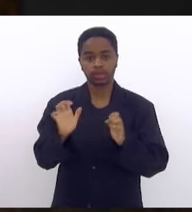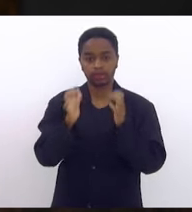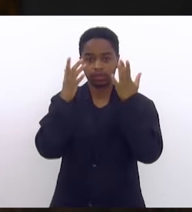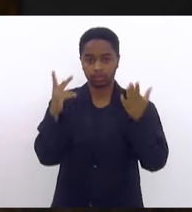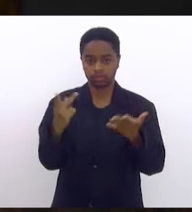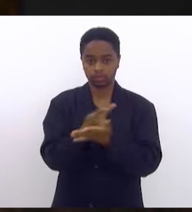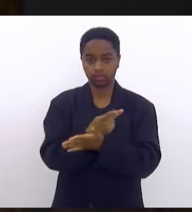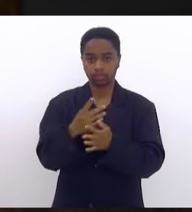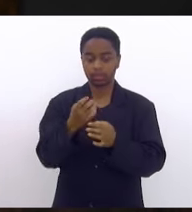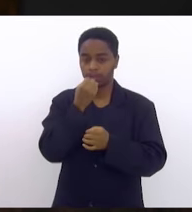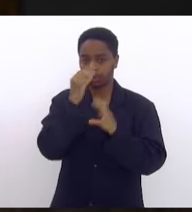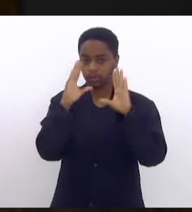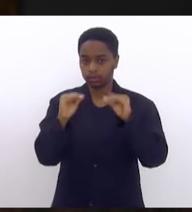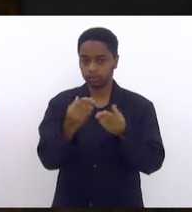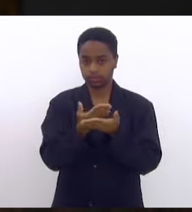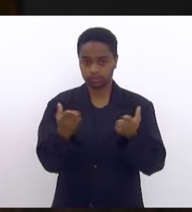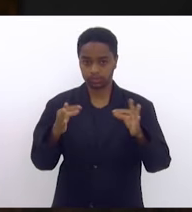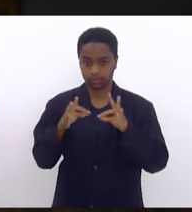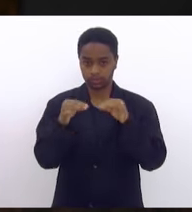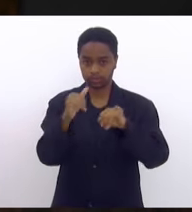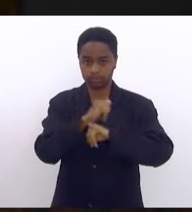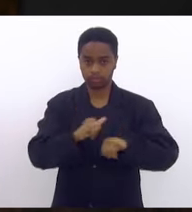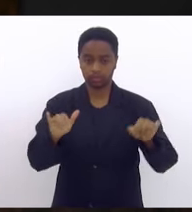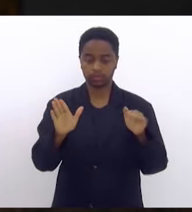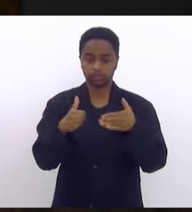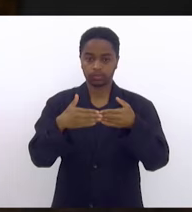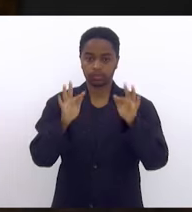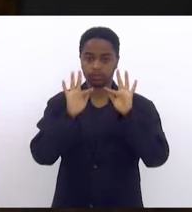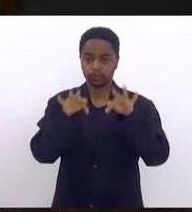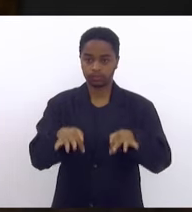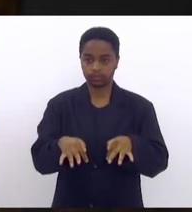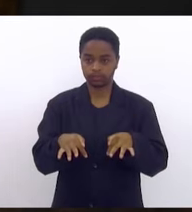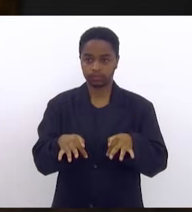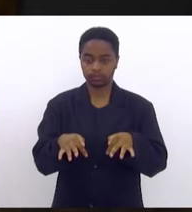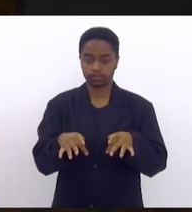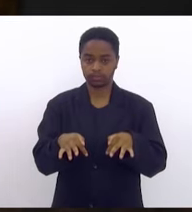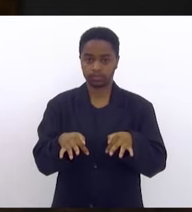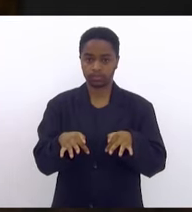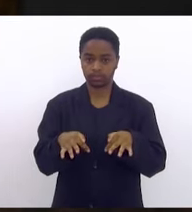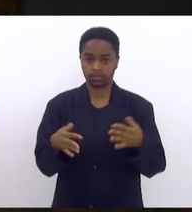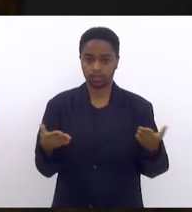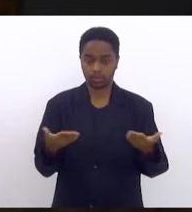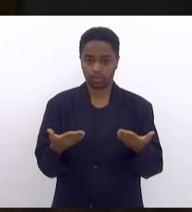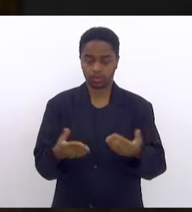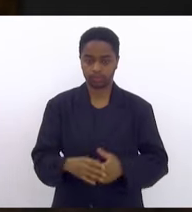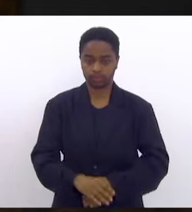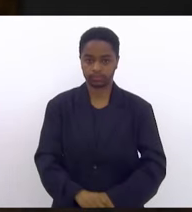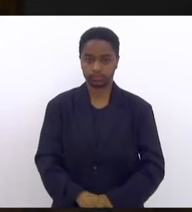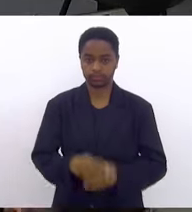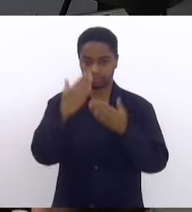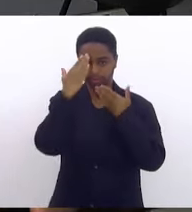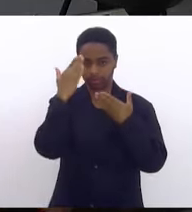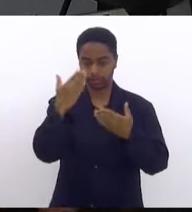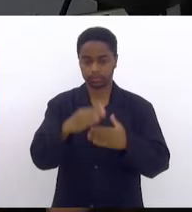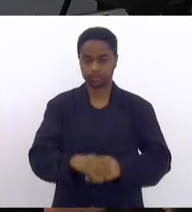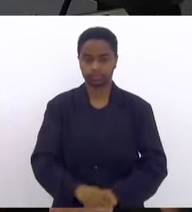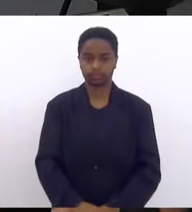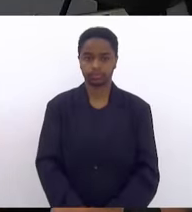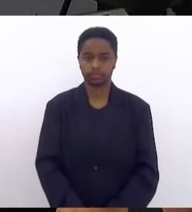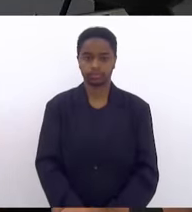Tenham todos uma boa noite. Declaro encerrada a sessão. Muito obrigado.